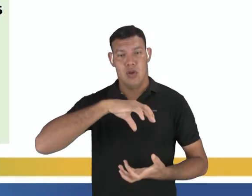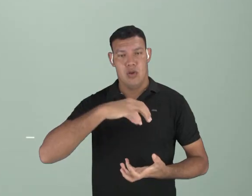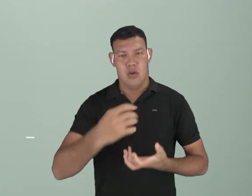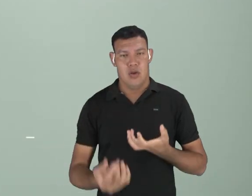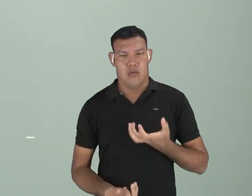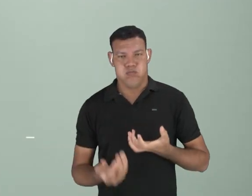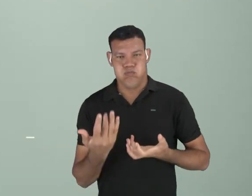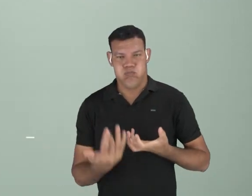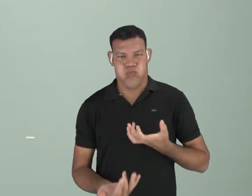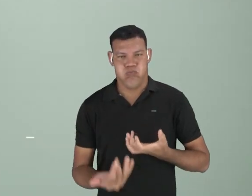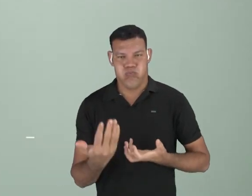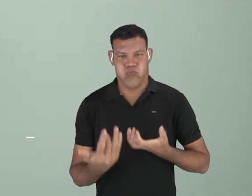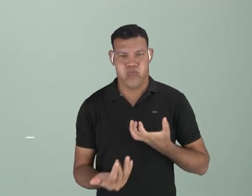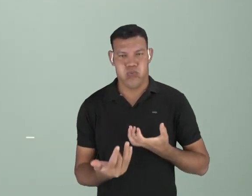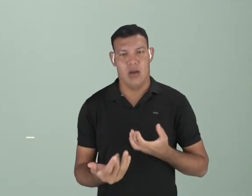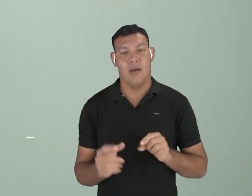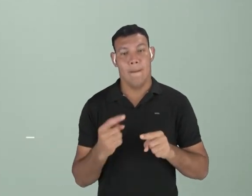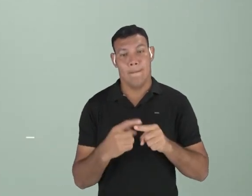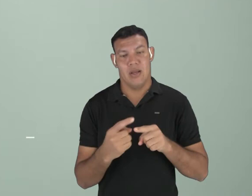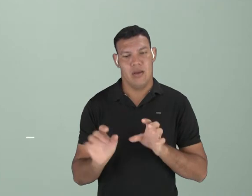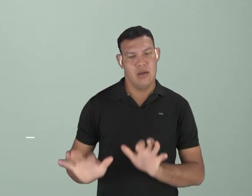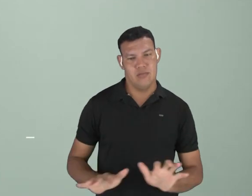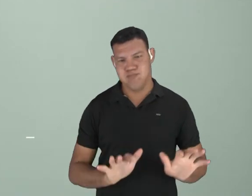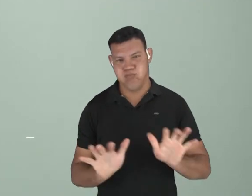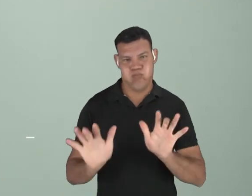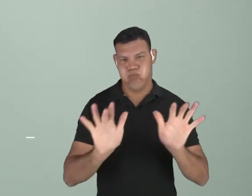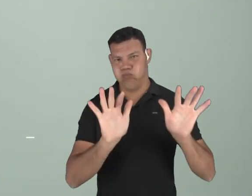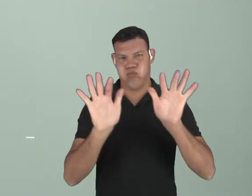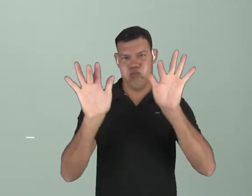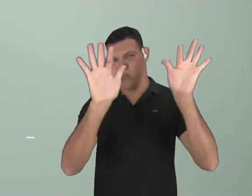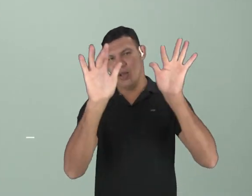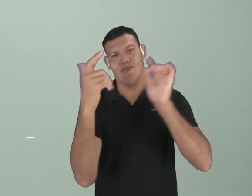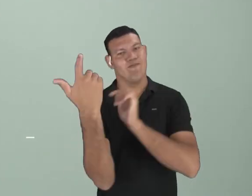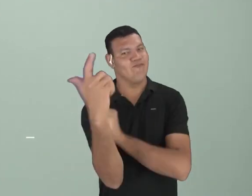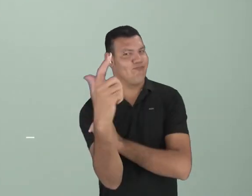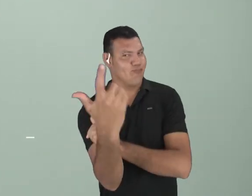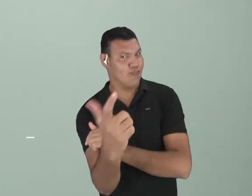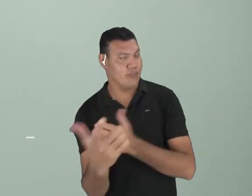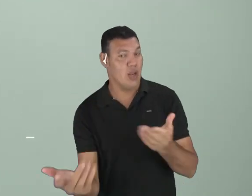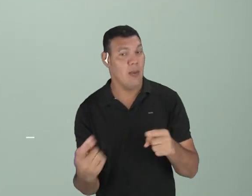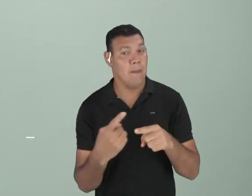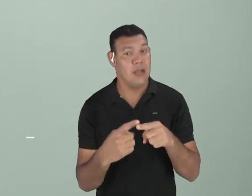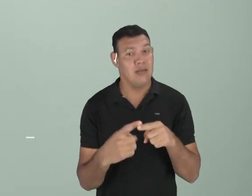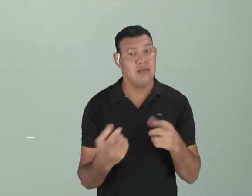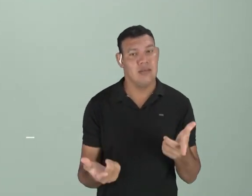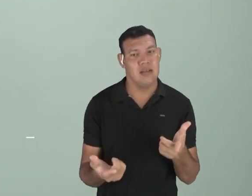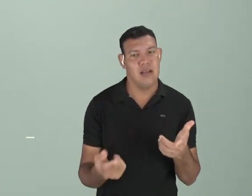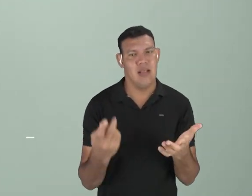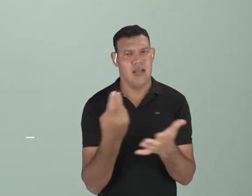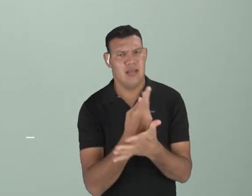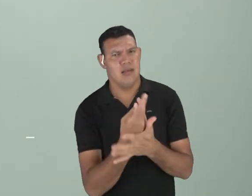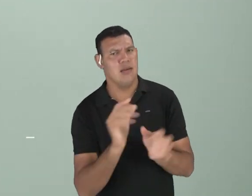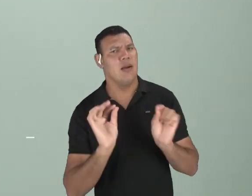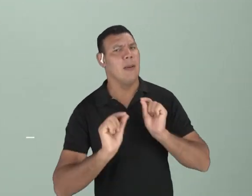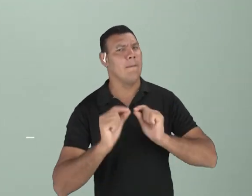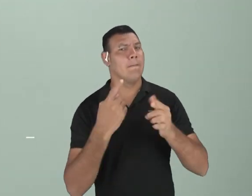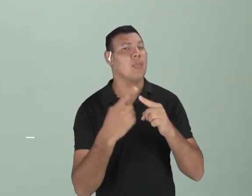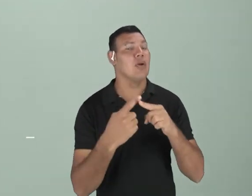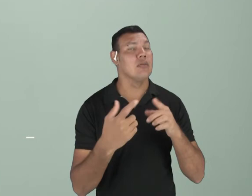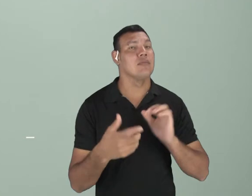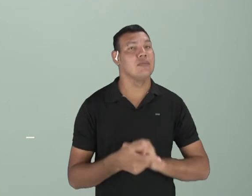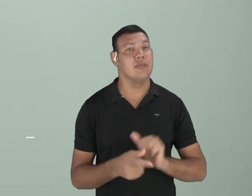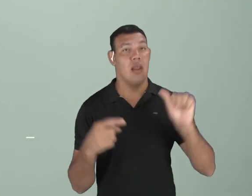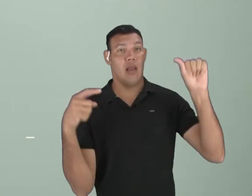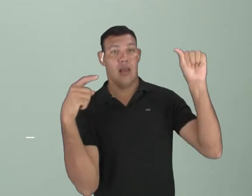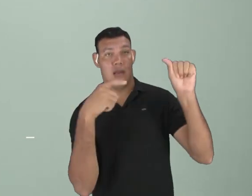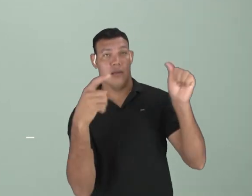usina de energia nuclear ela não vai lançar gases que vão aumentar o efeito estufa, tá? Ela não lança, tá bom? Por que as outras estão erradas, as